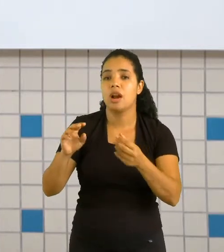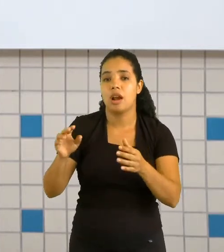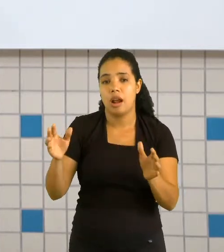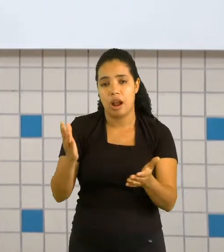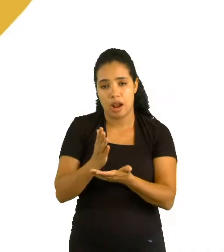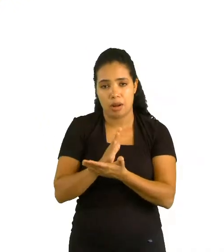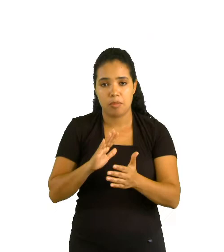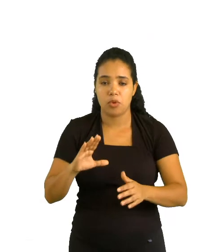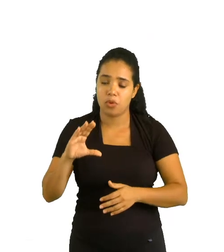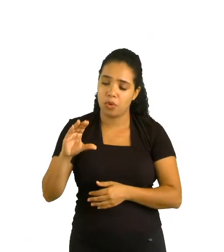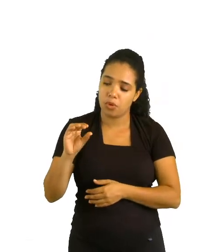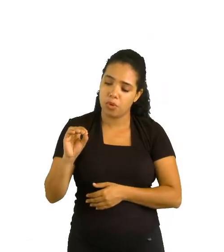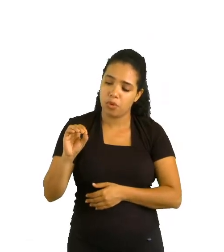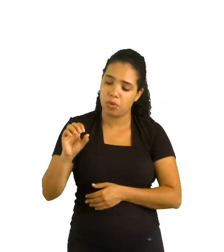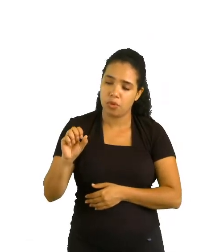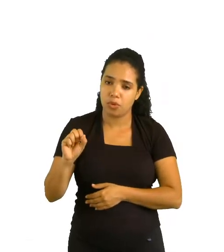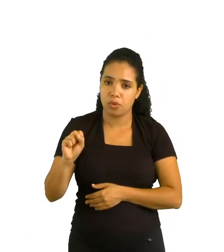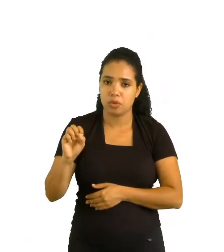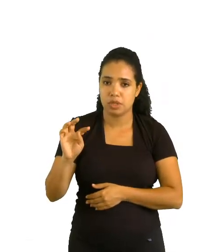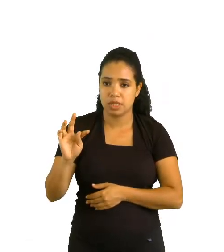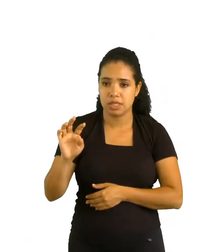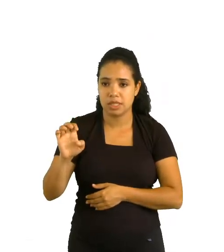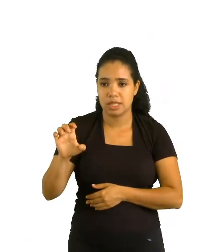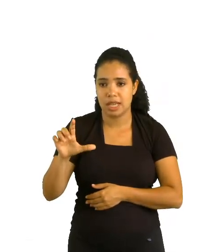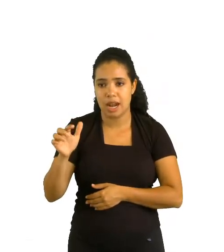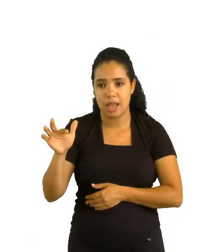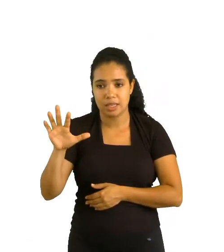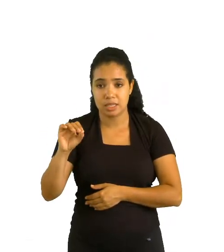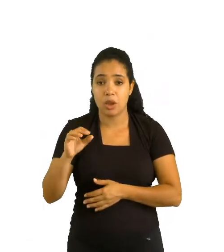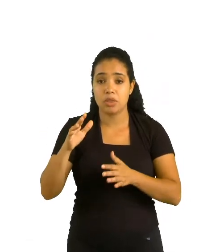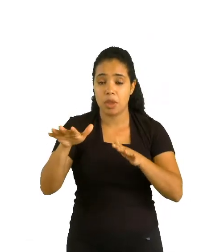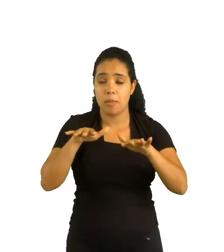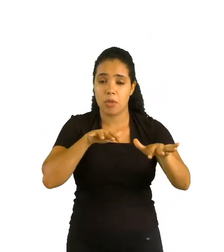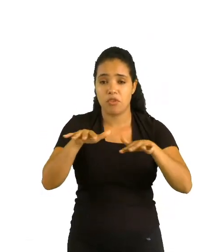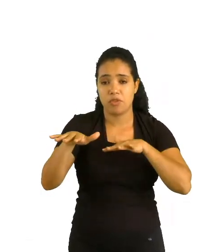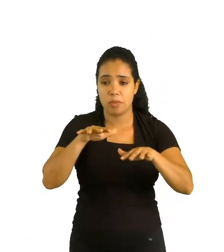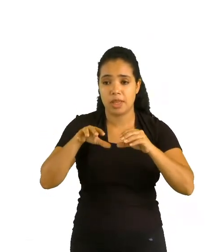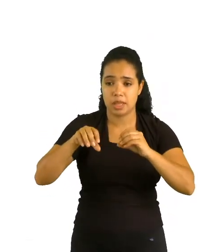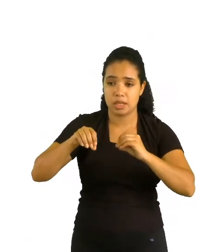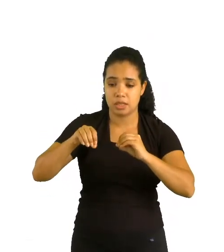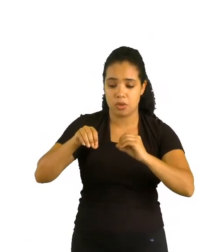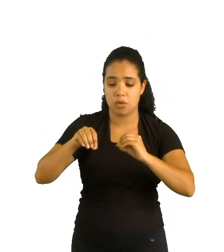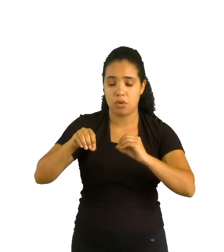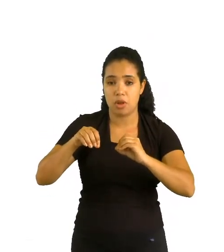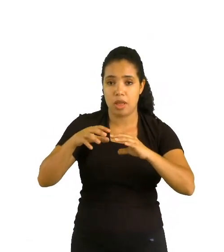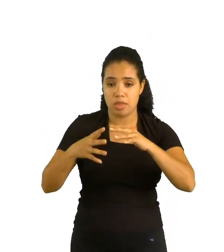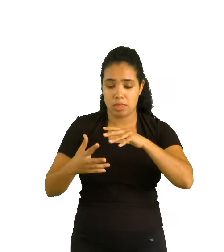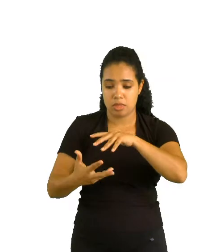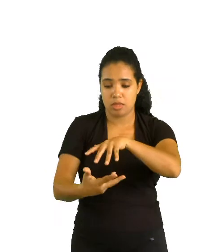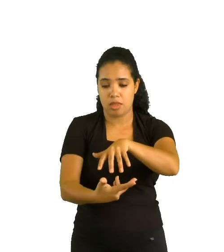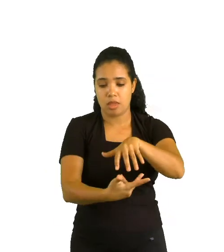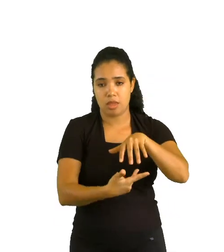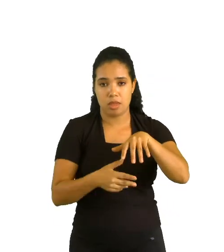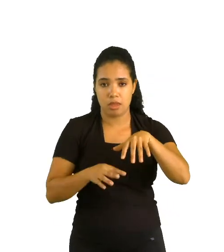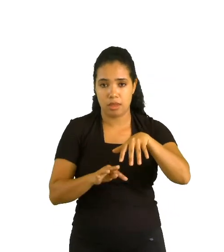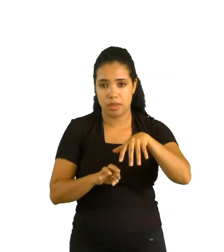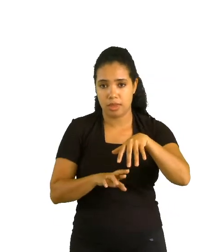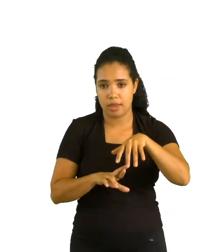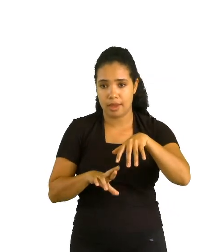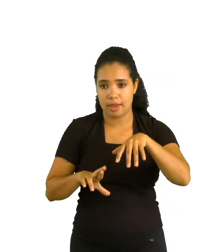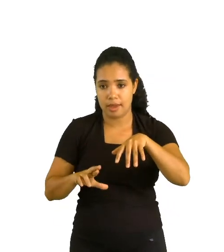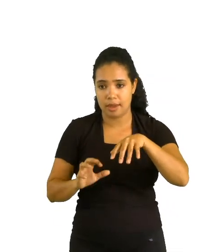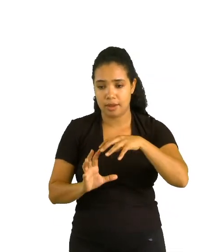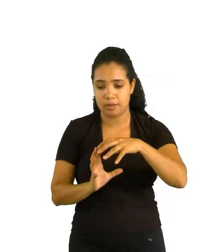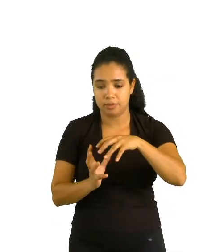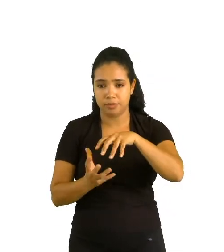passado. Então vamos ver mais um pouco sobre o movimento de rotação da Terra. Então nós vimos que o movimento de rotação